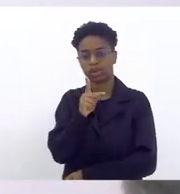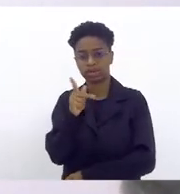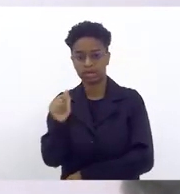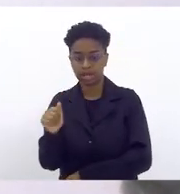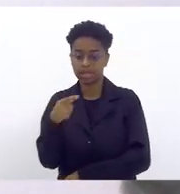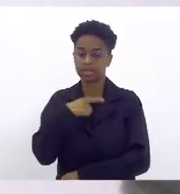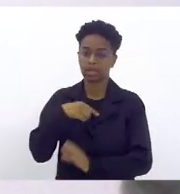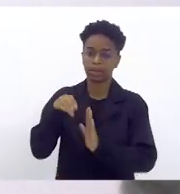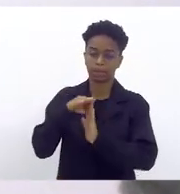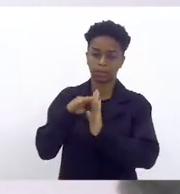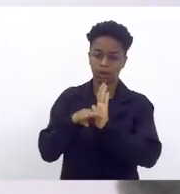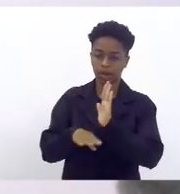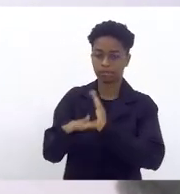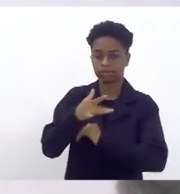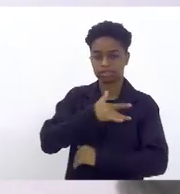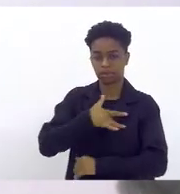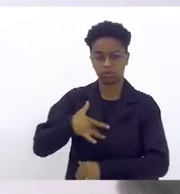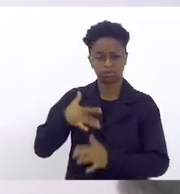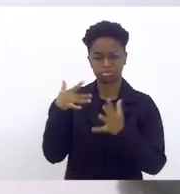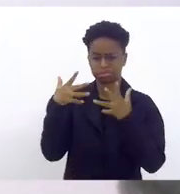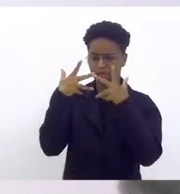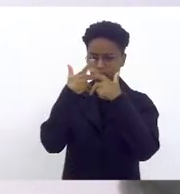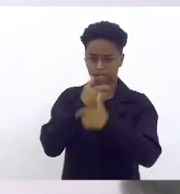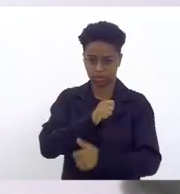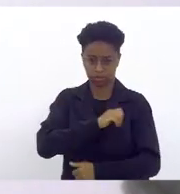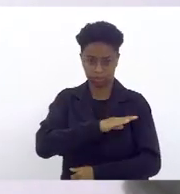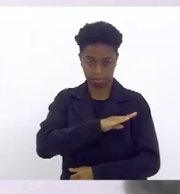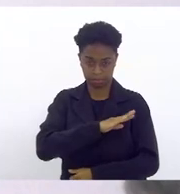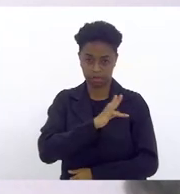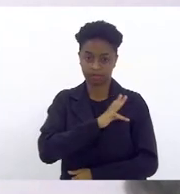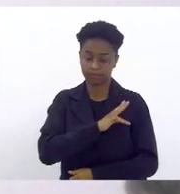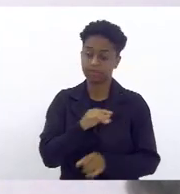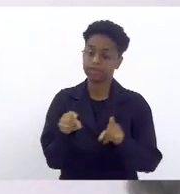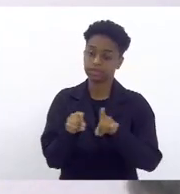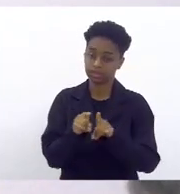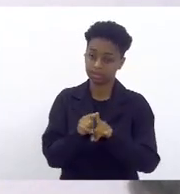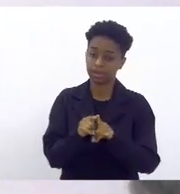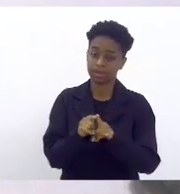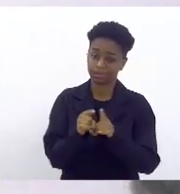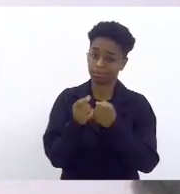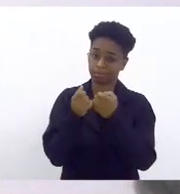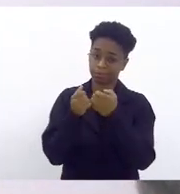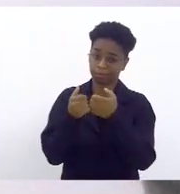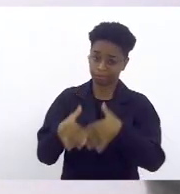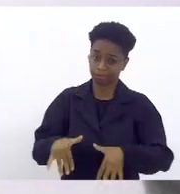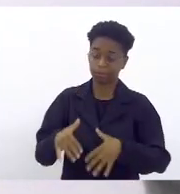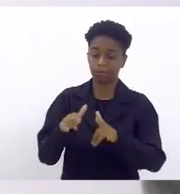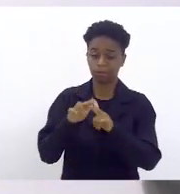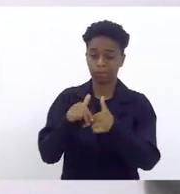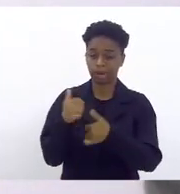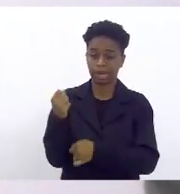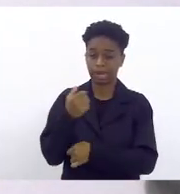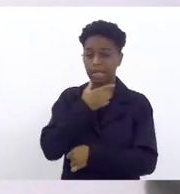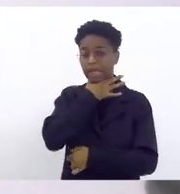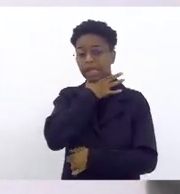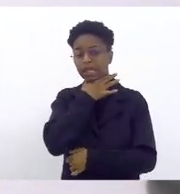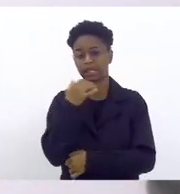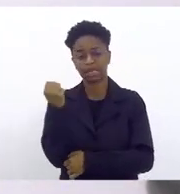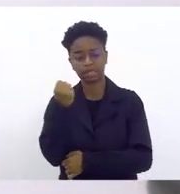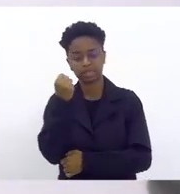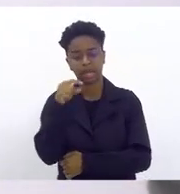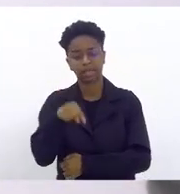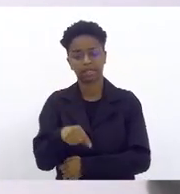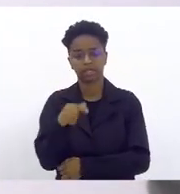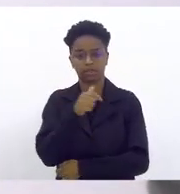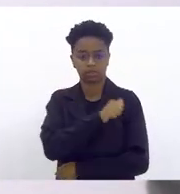fez um programa de saúde lindo lá na Baixada e que na verdade também foi engolido aí por essa crise aí do Rio de Janeiro mas foi um trabalho